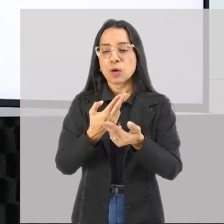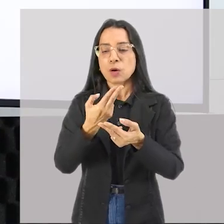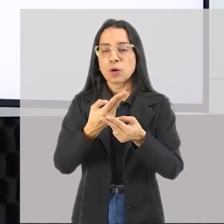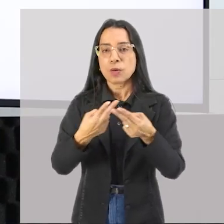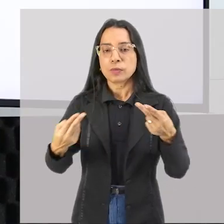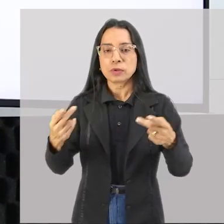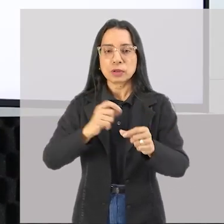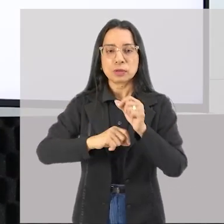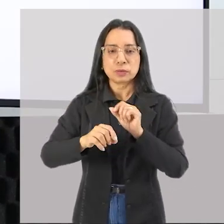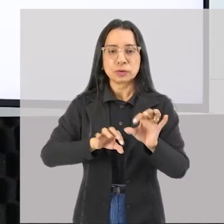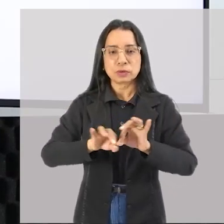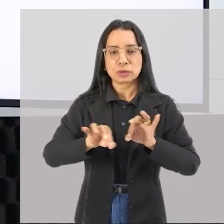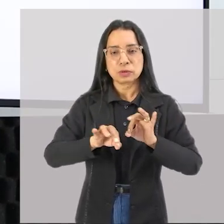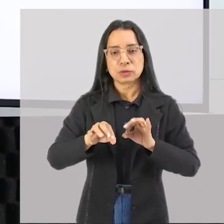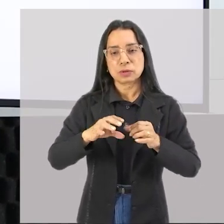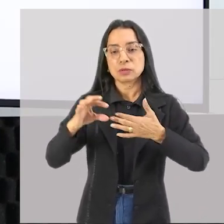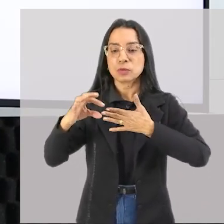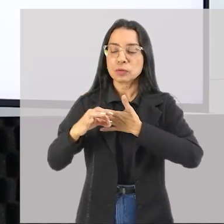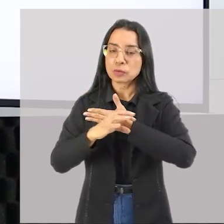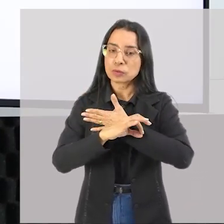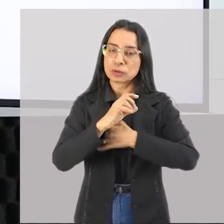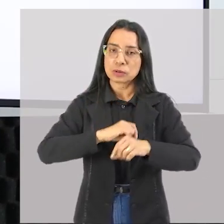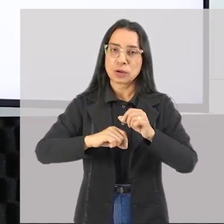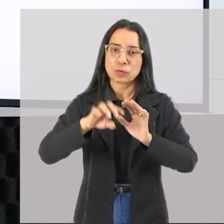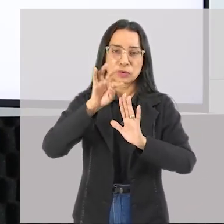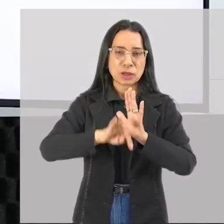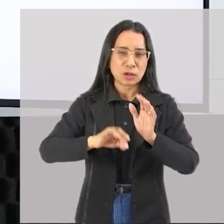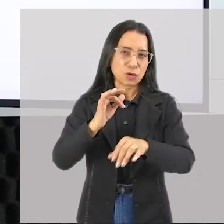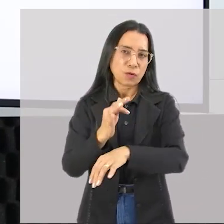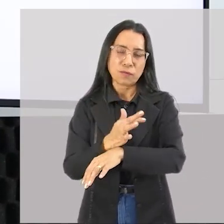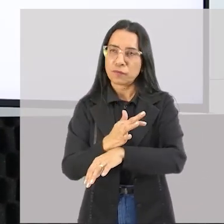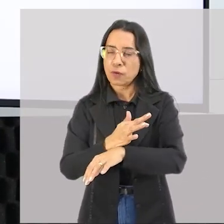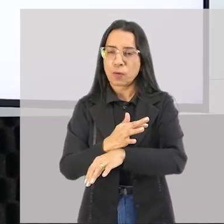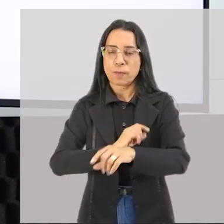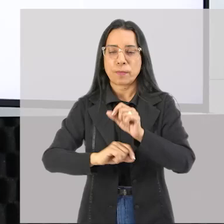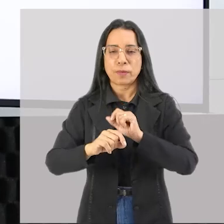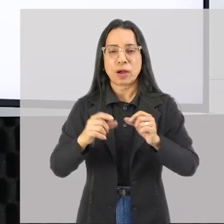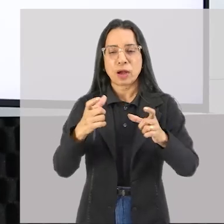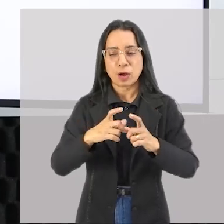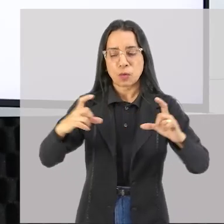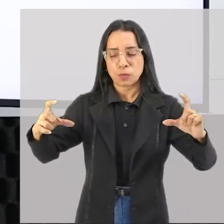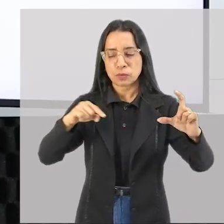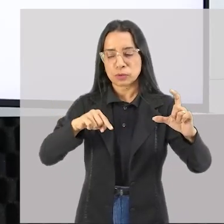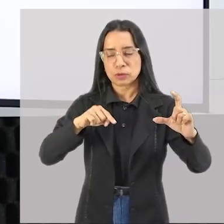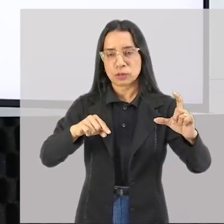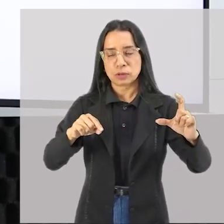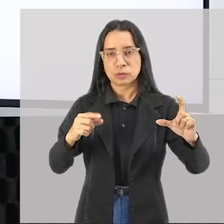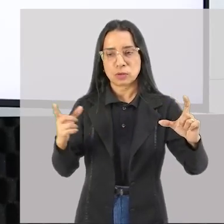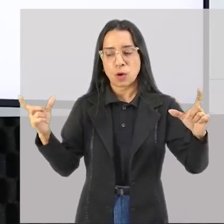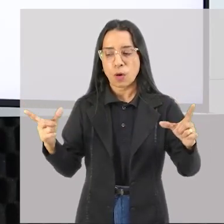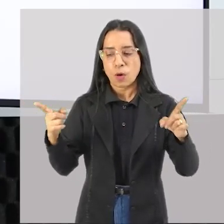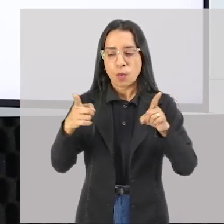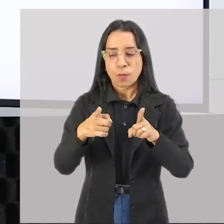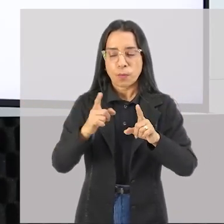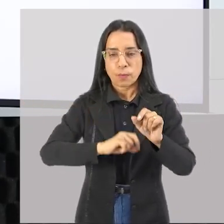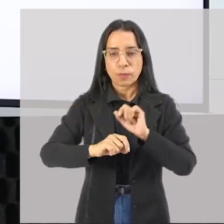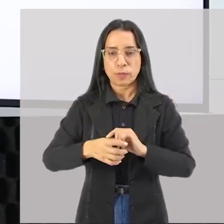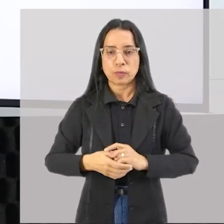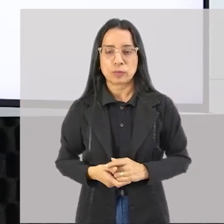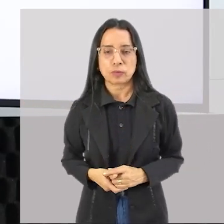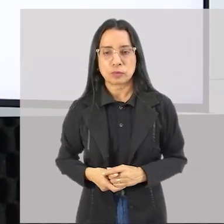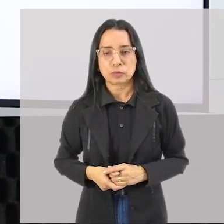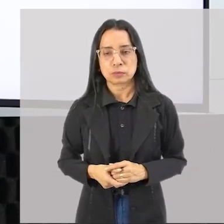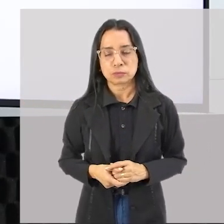que estão estabelecendo a coesão, seja um texto mais formal ou menos formal, mais extenso ou menos. Também podem